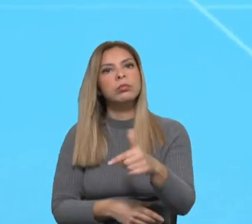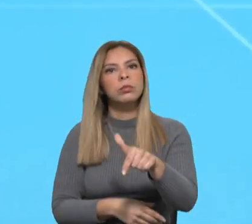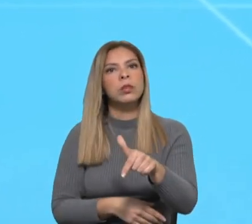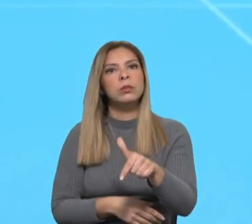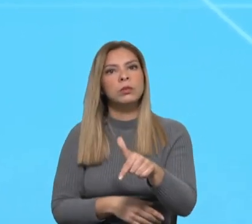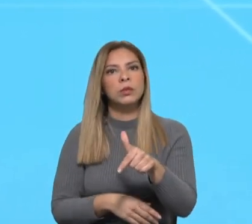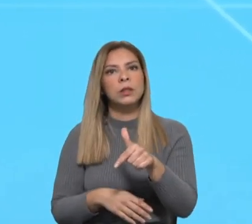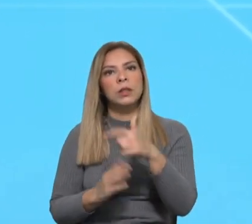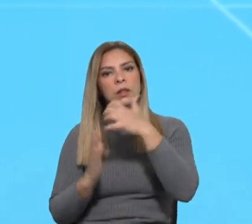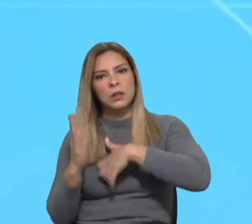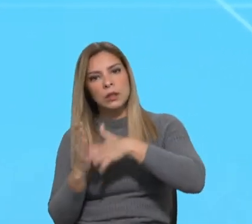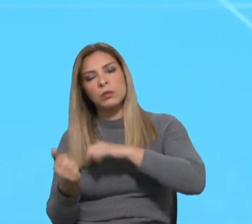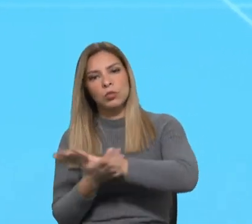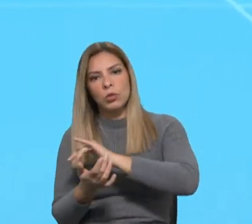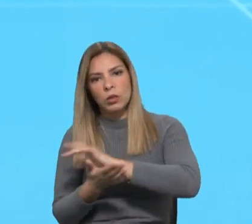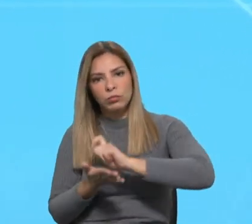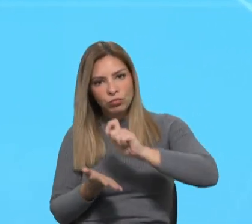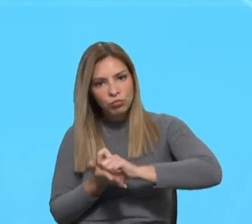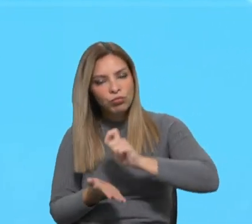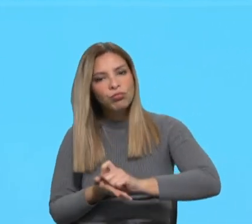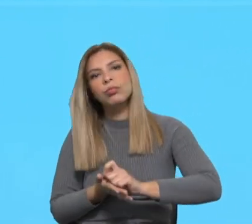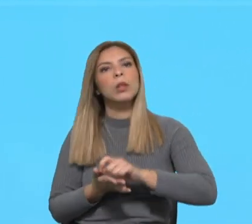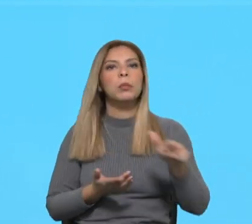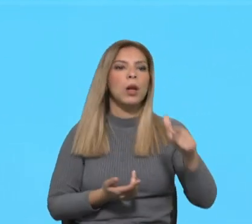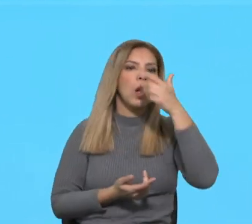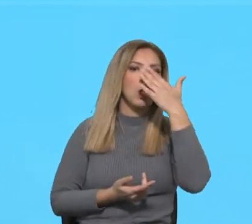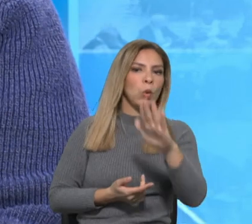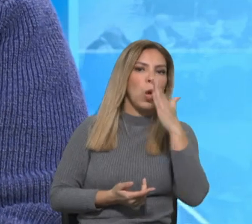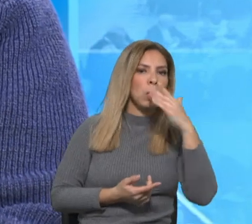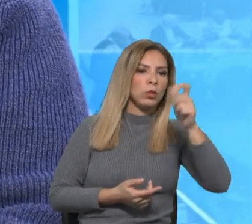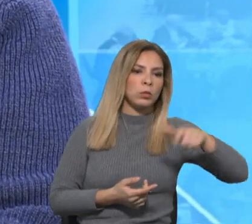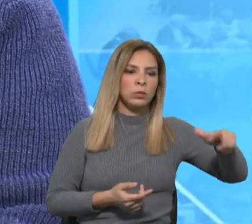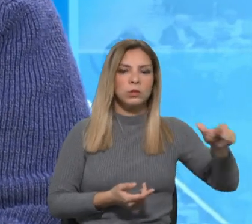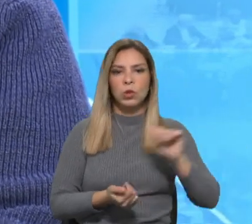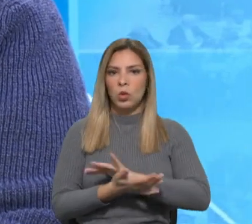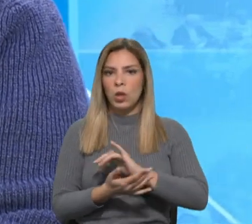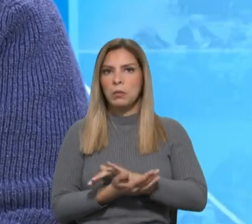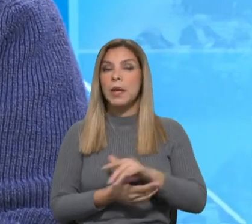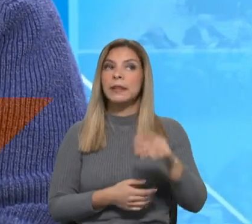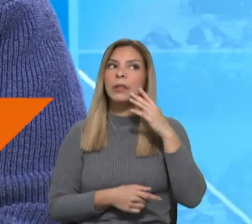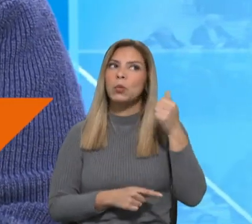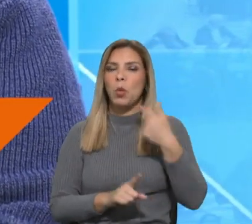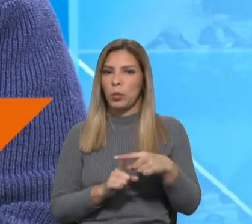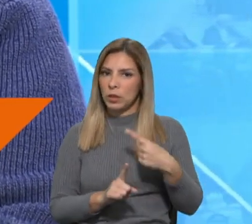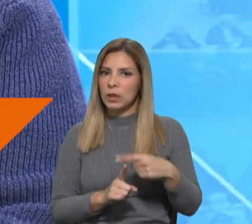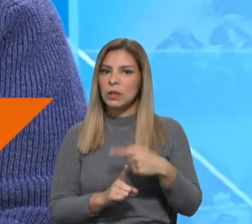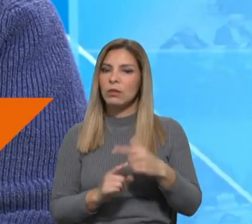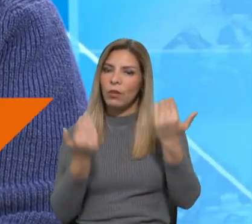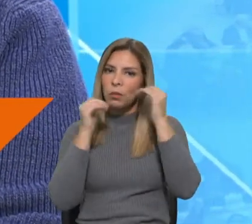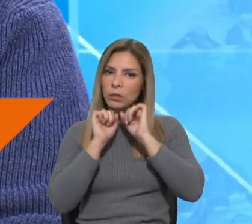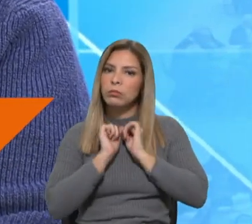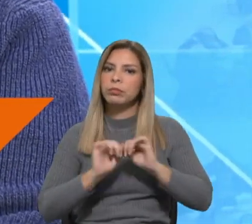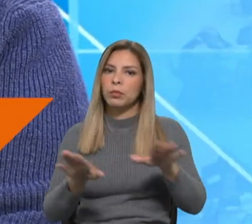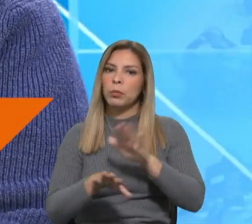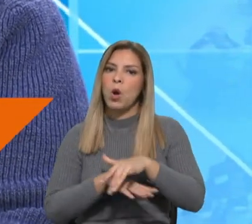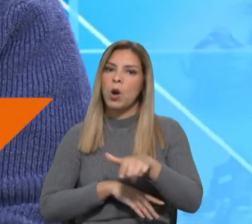nas redações, na atitude que os jornalistas têm perante o... Eu acho que é uma excelente mensagem perante um certo clima de desesperança